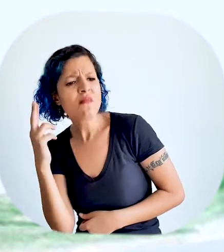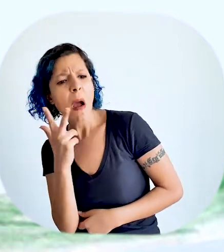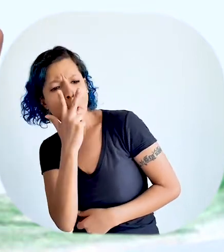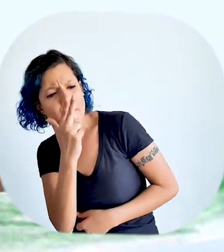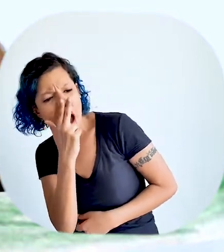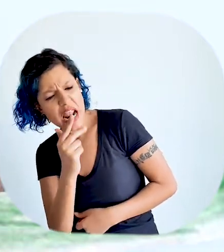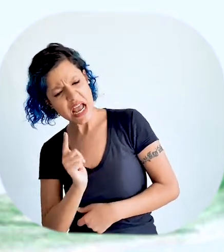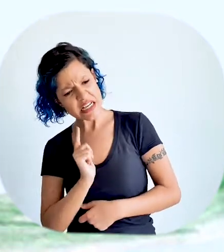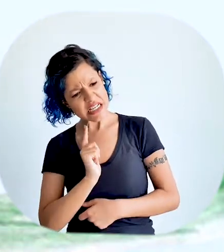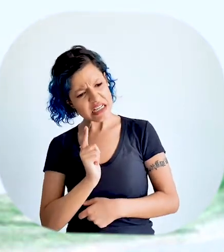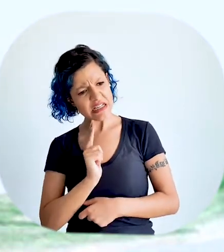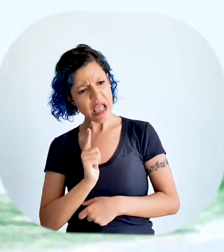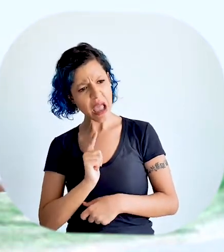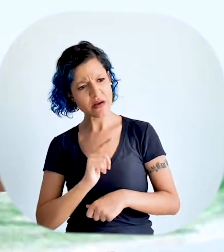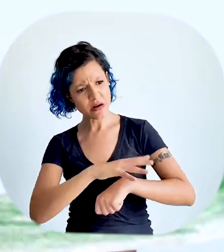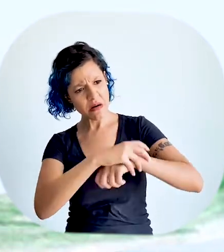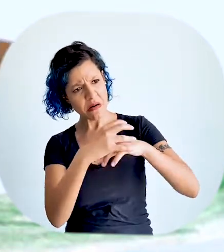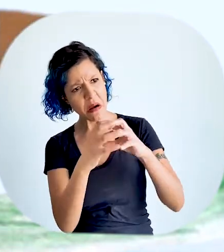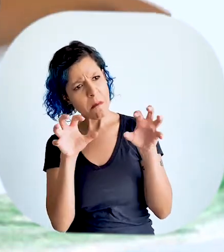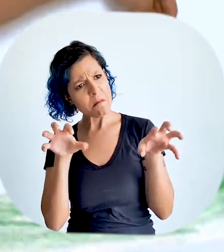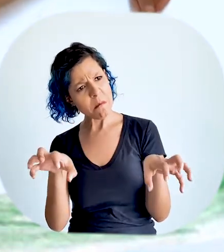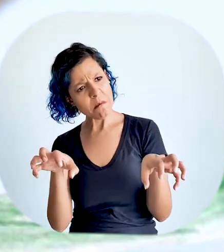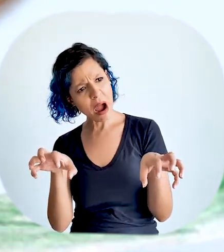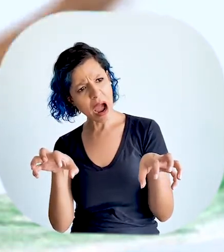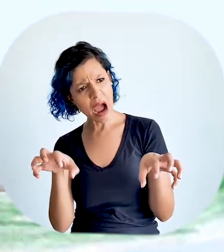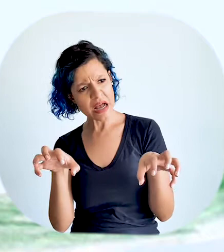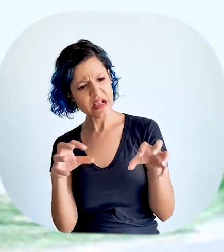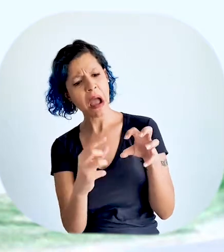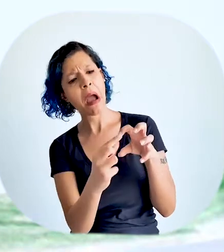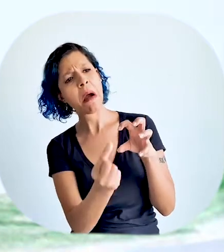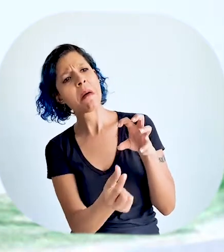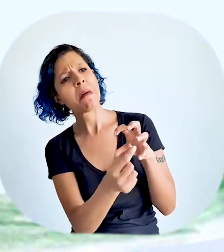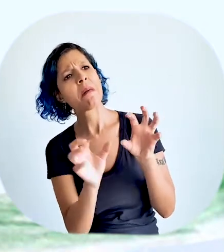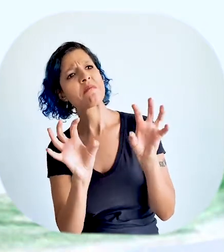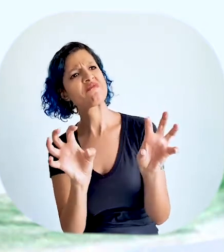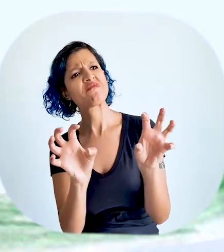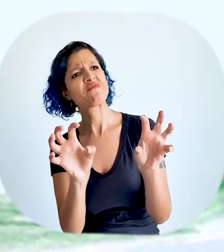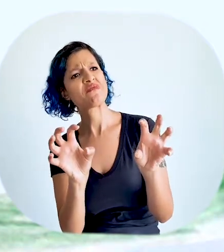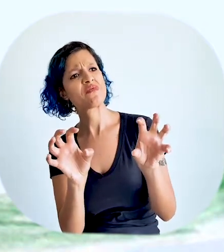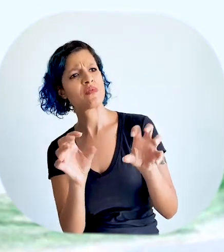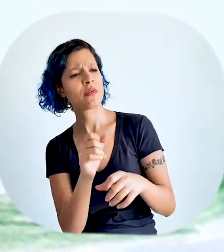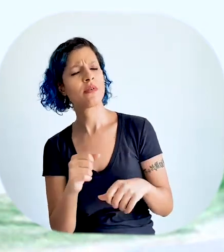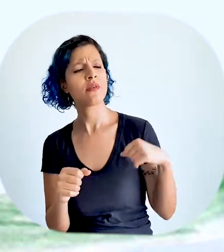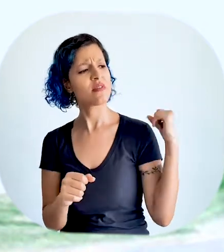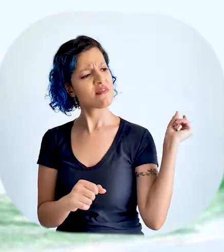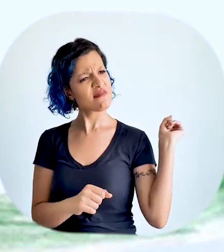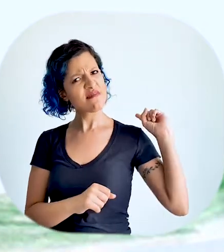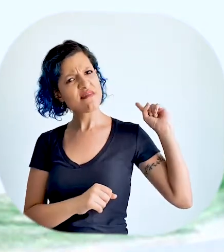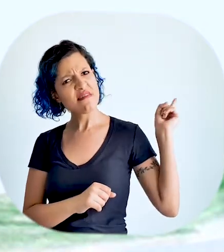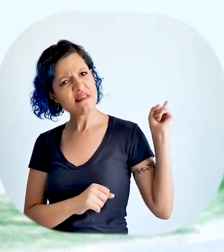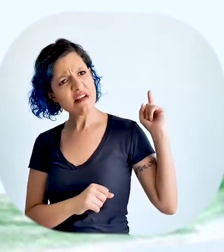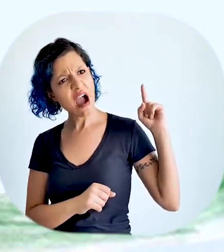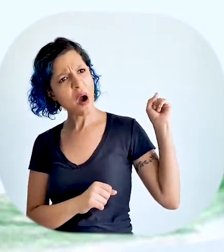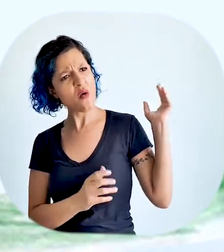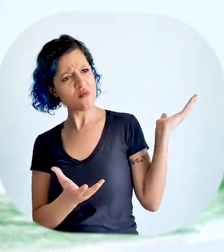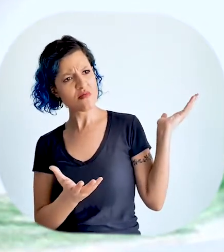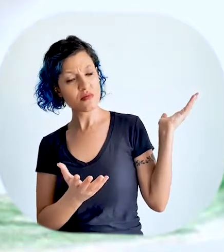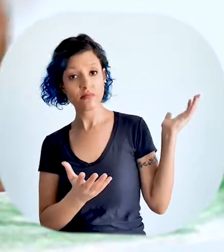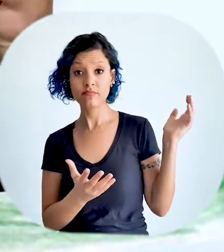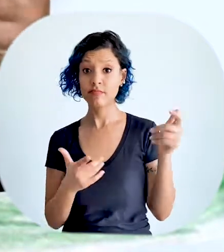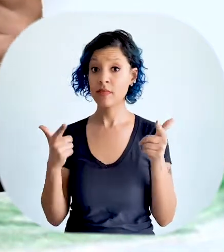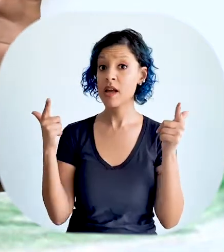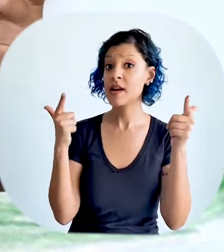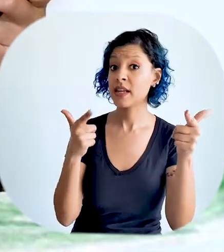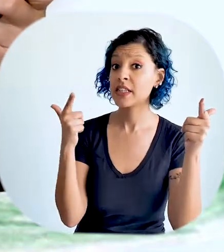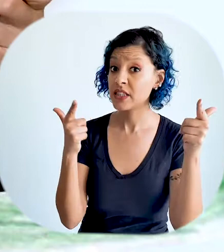unhas compridas, e que cauda mais ainda. Eles zombavam no Leonardo